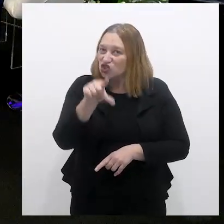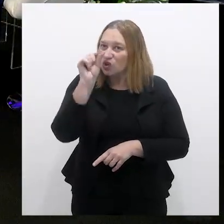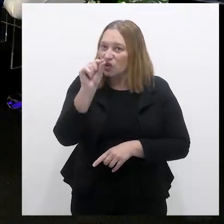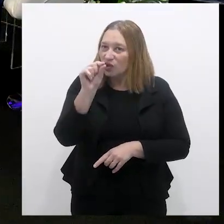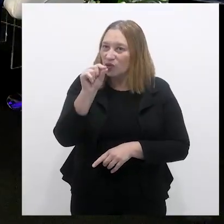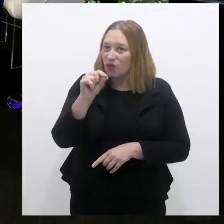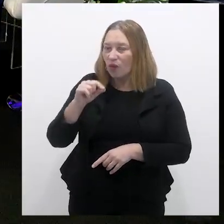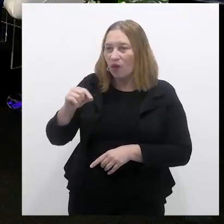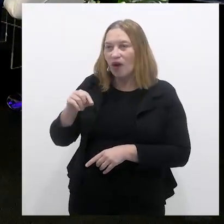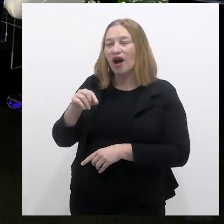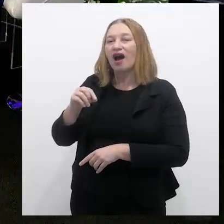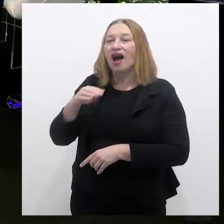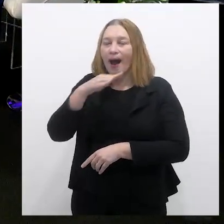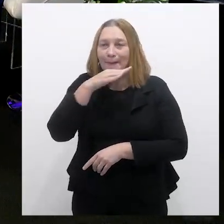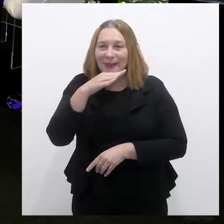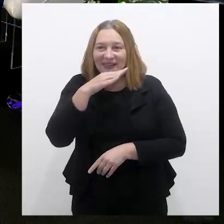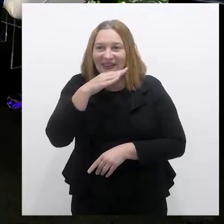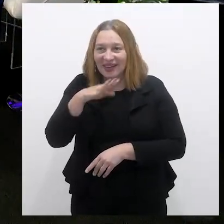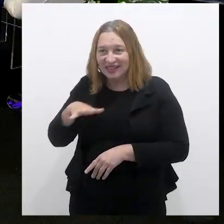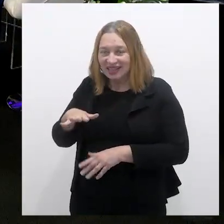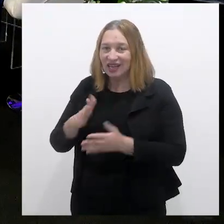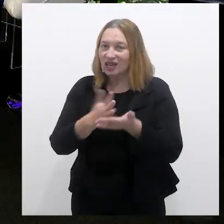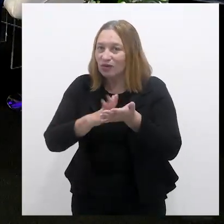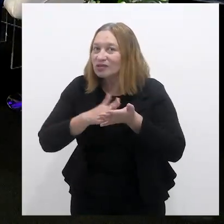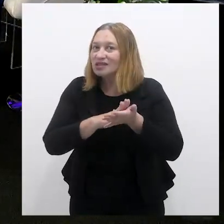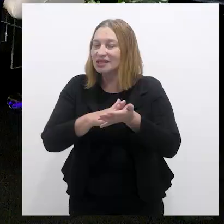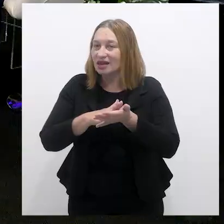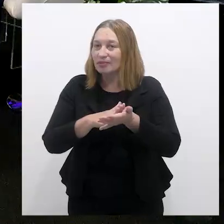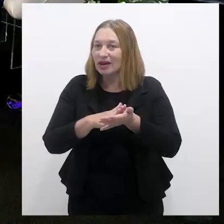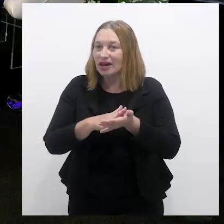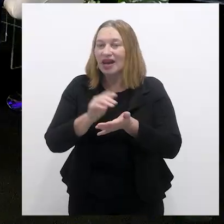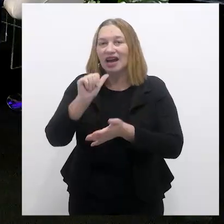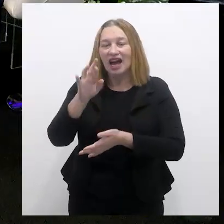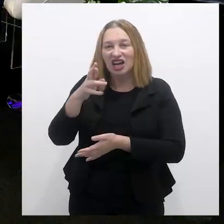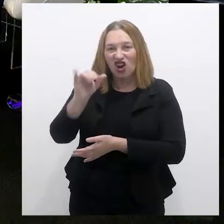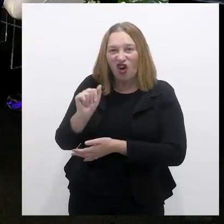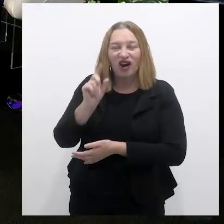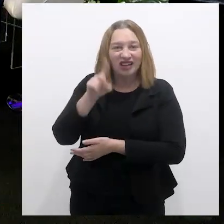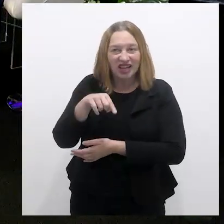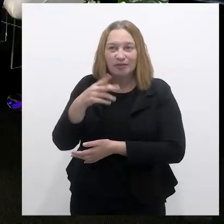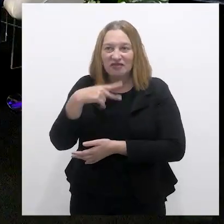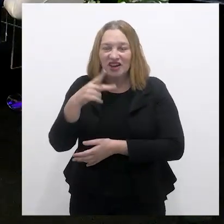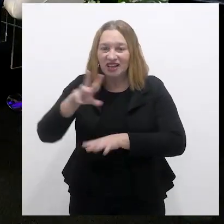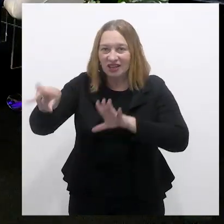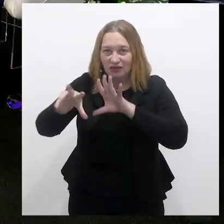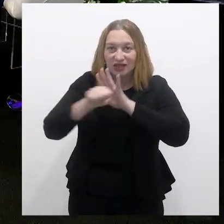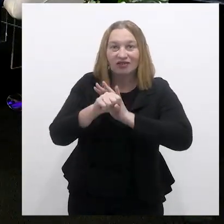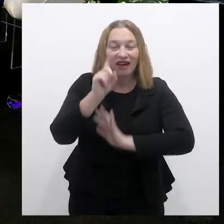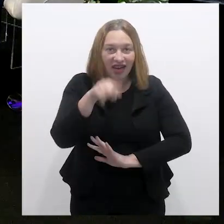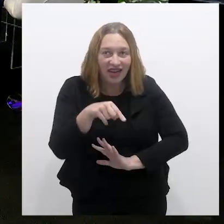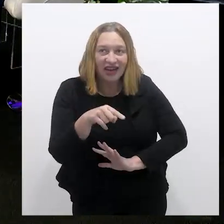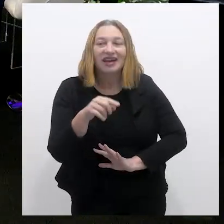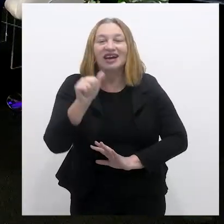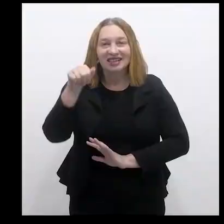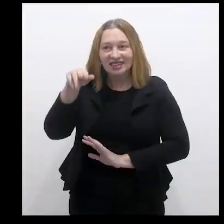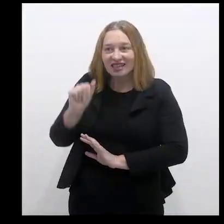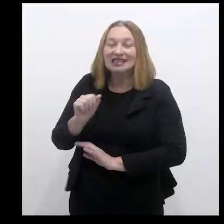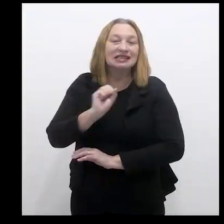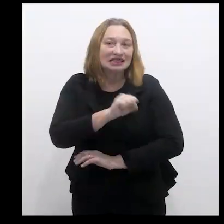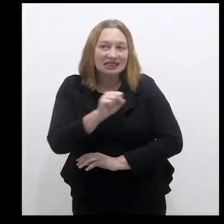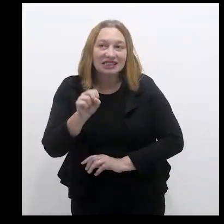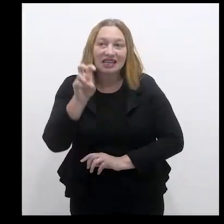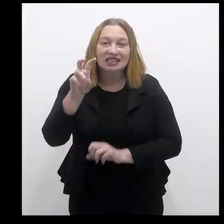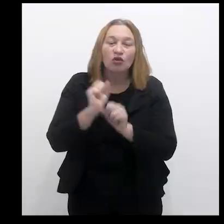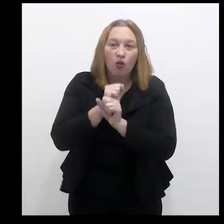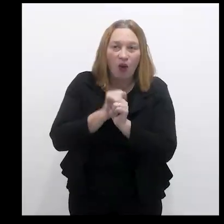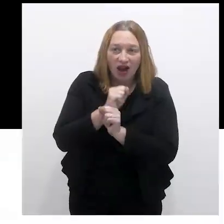logo a Mangueira, que é o símbolo assim, do samba carioca, né? Para levar a garotada lá para se falar de audiovisual. É isso, Ana? Isso, a